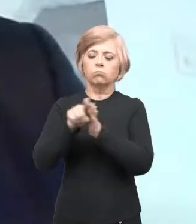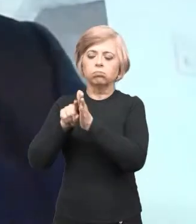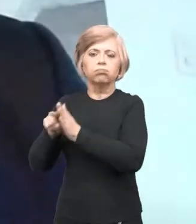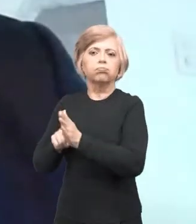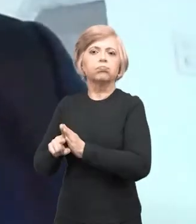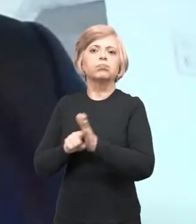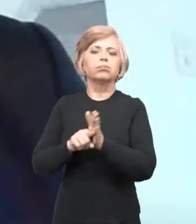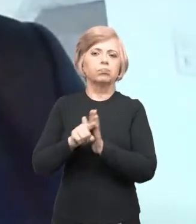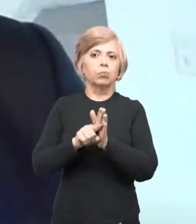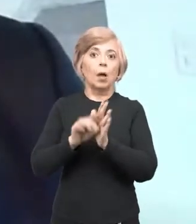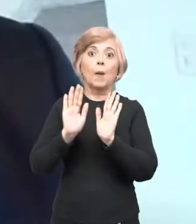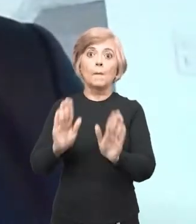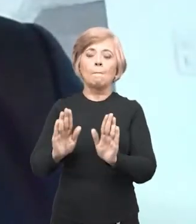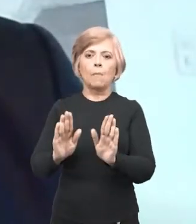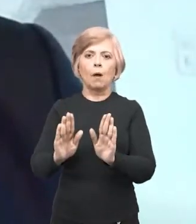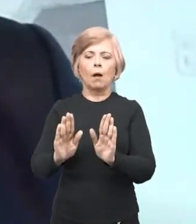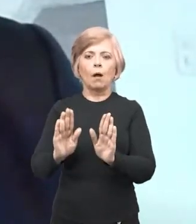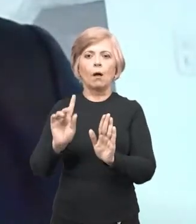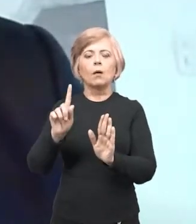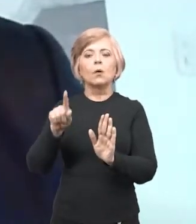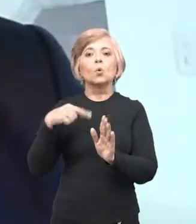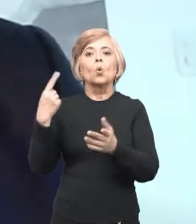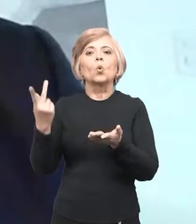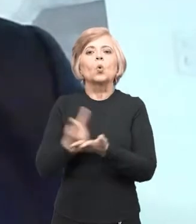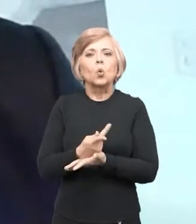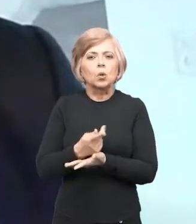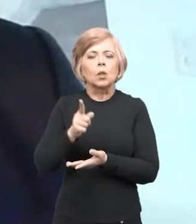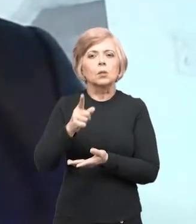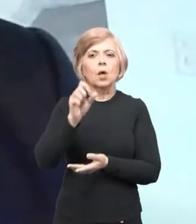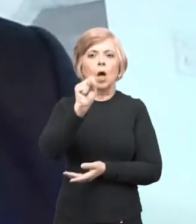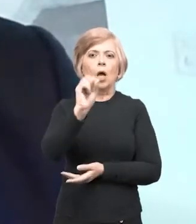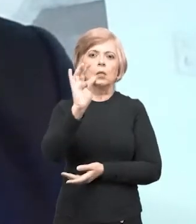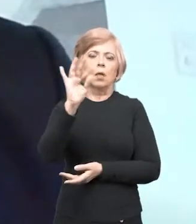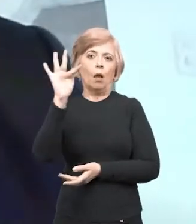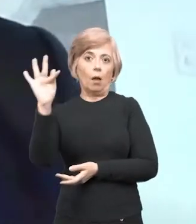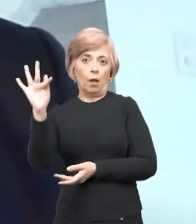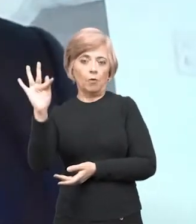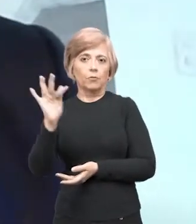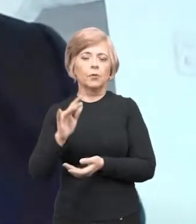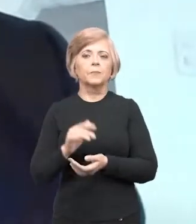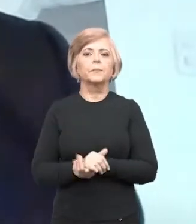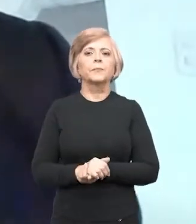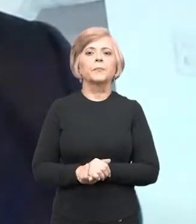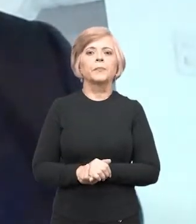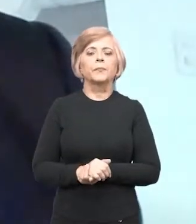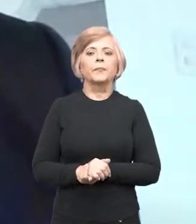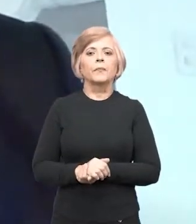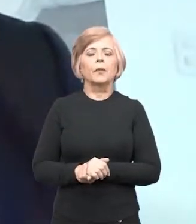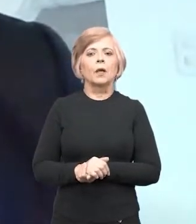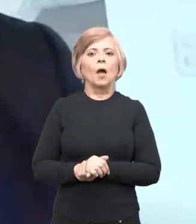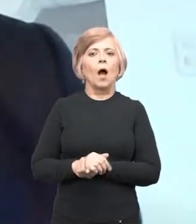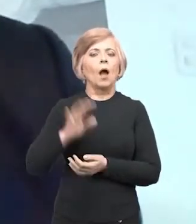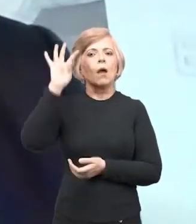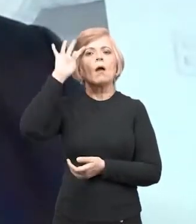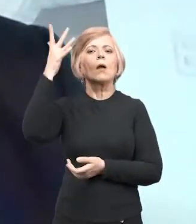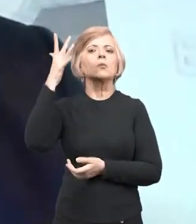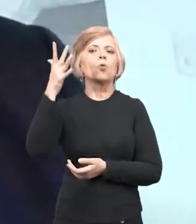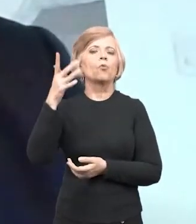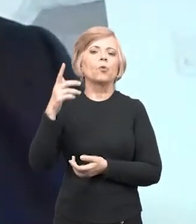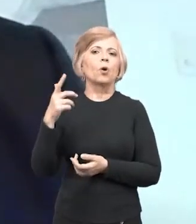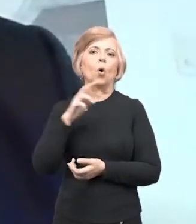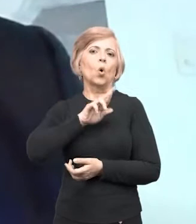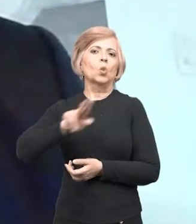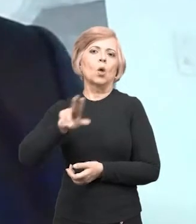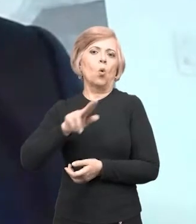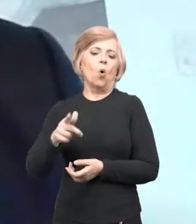originária. Mas com o advento da decisão do Supremo Tribunal Federal, na P937, houve uma restrição. Não